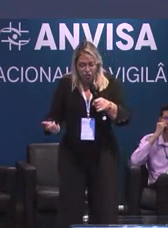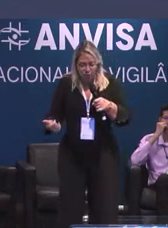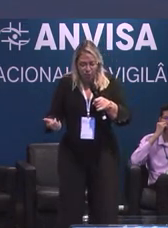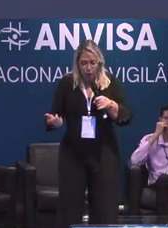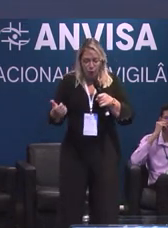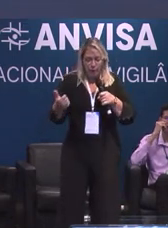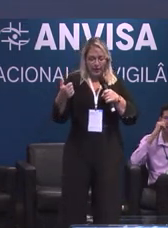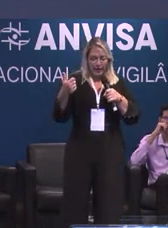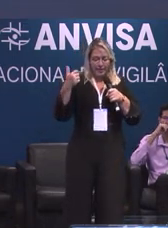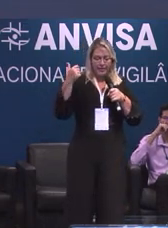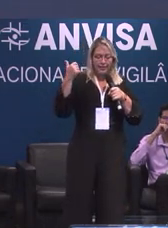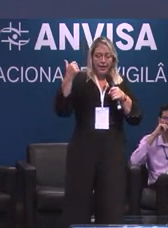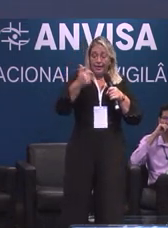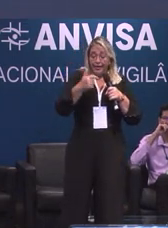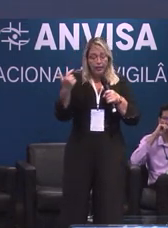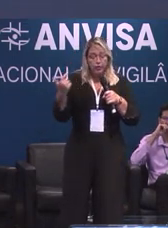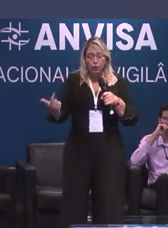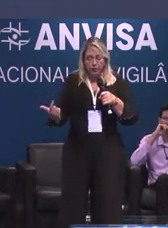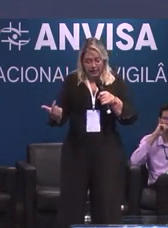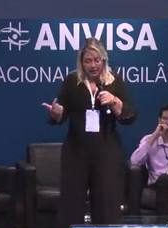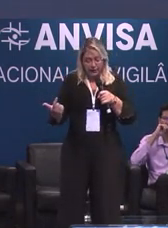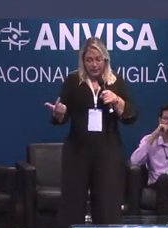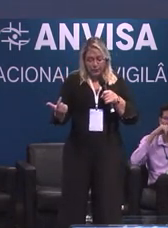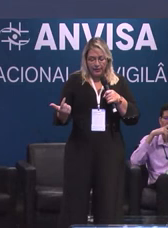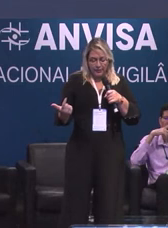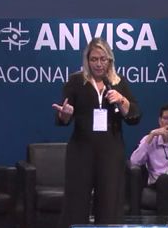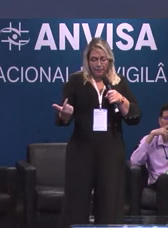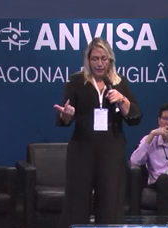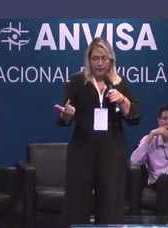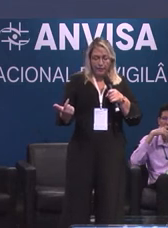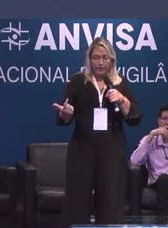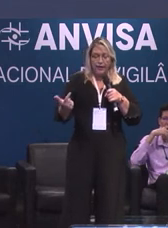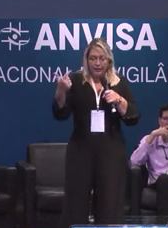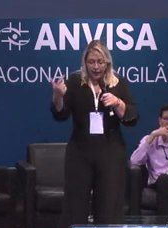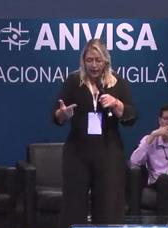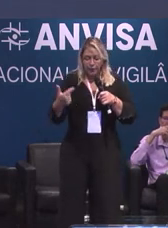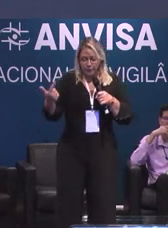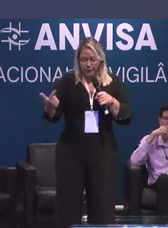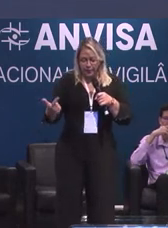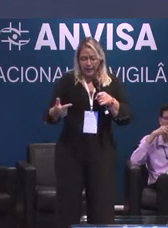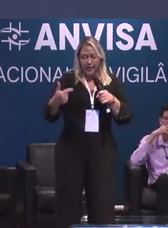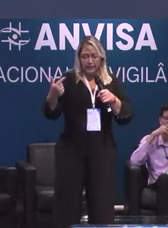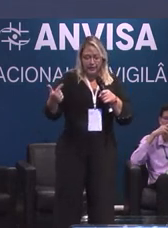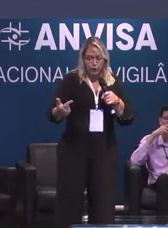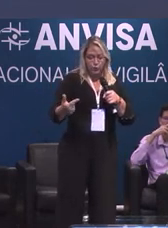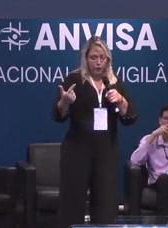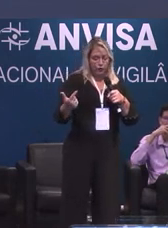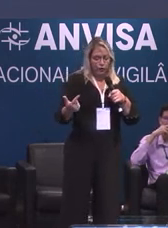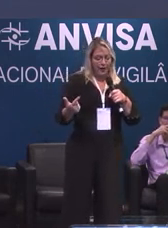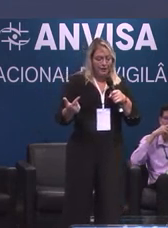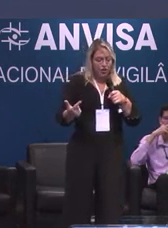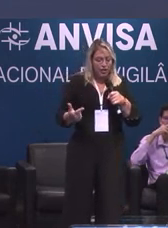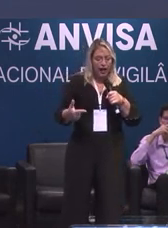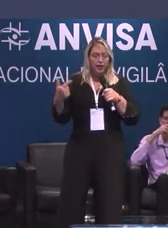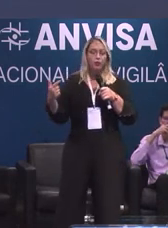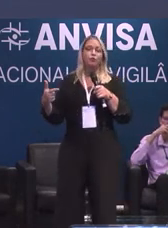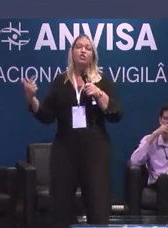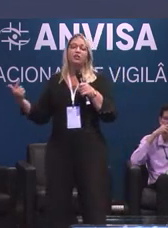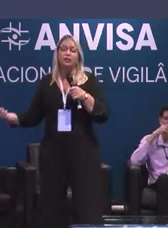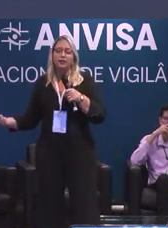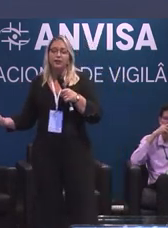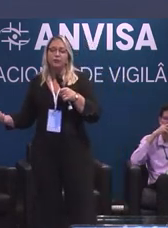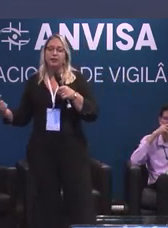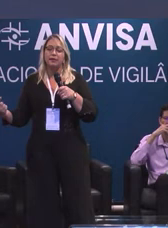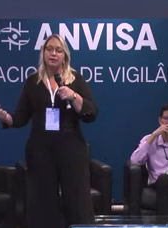gestão por competências, nem todas as visas participantes têm a possibilidade de seus profissionais estarem em